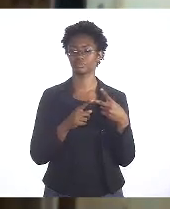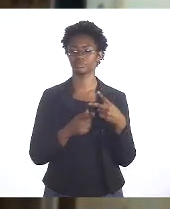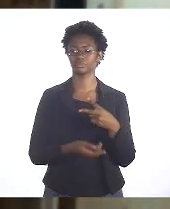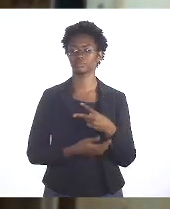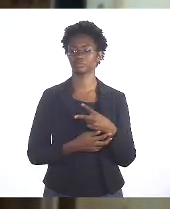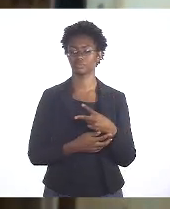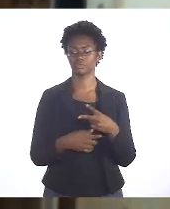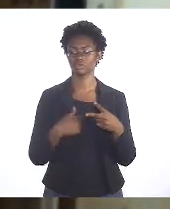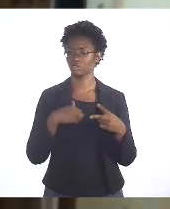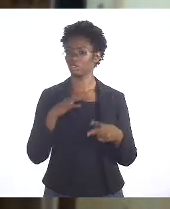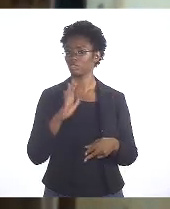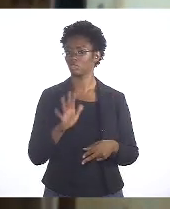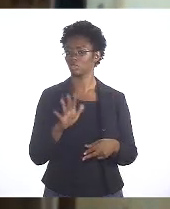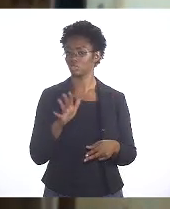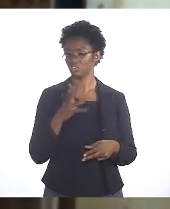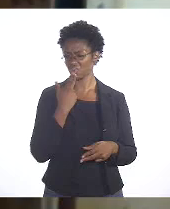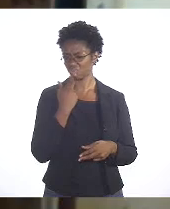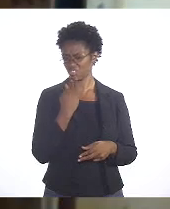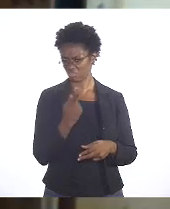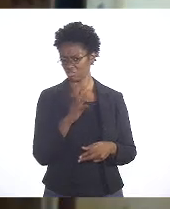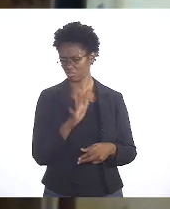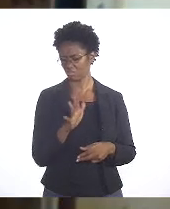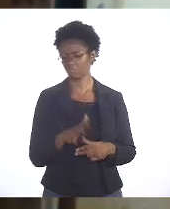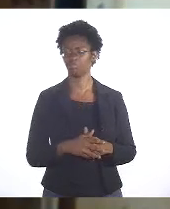eu já toquei no dia de ontem,